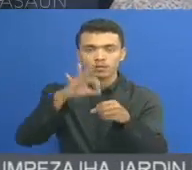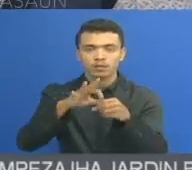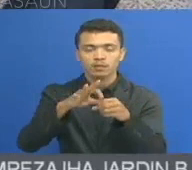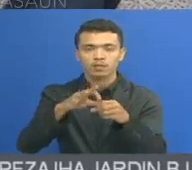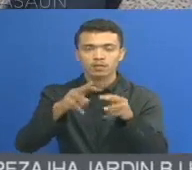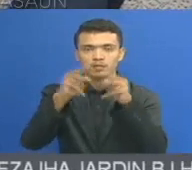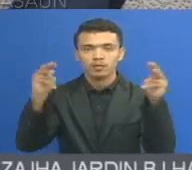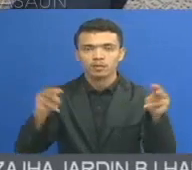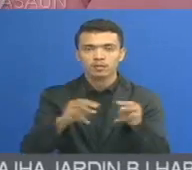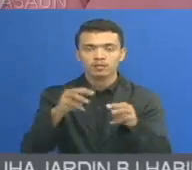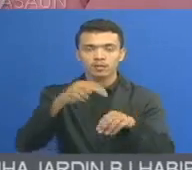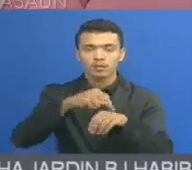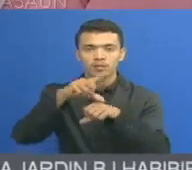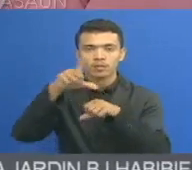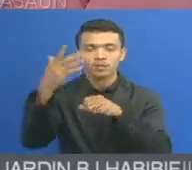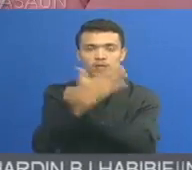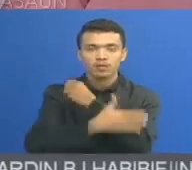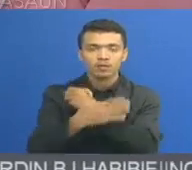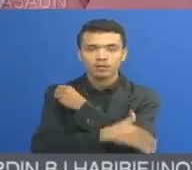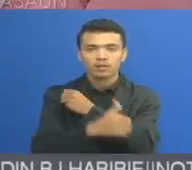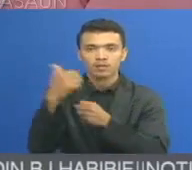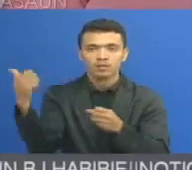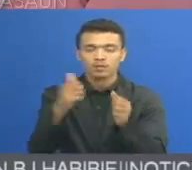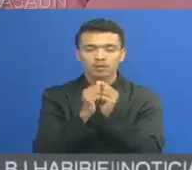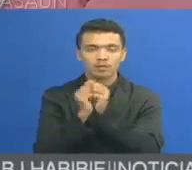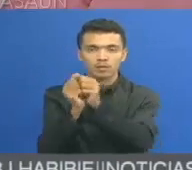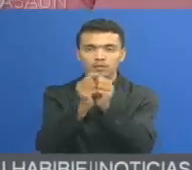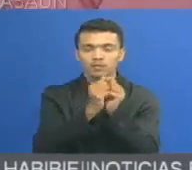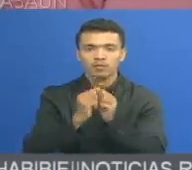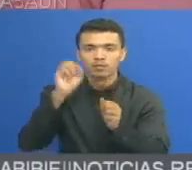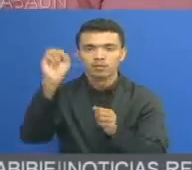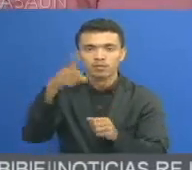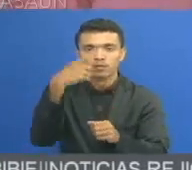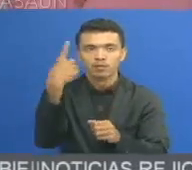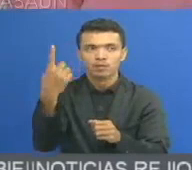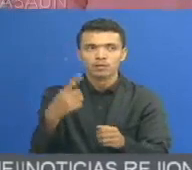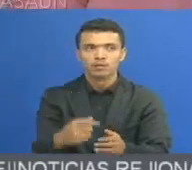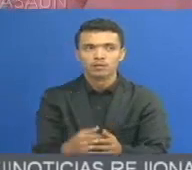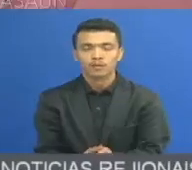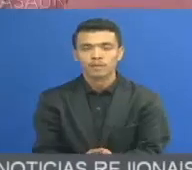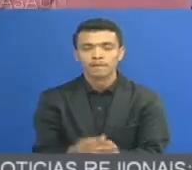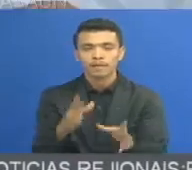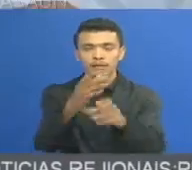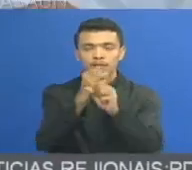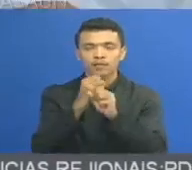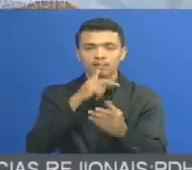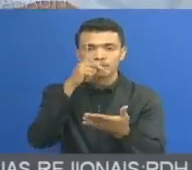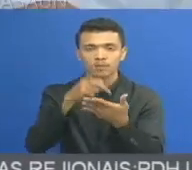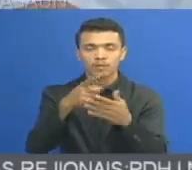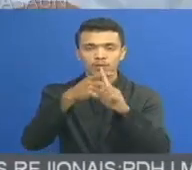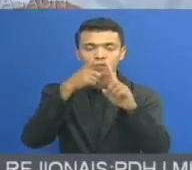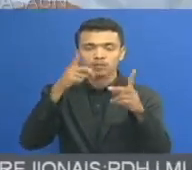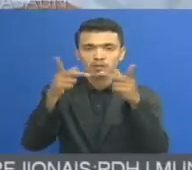apuramento municipal regional no diáspora, Hamutuk Sanulo Resenida. Simo queixa no reclamação. Nebe